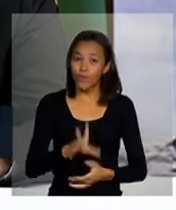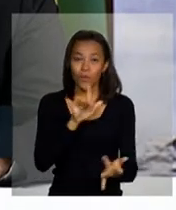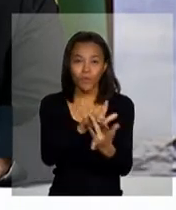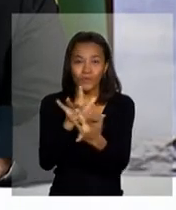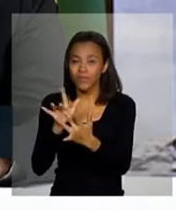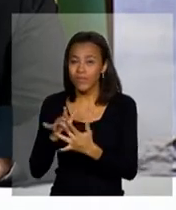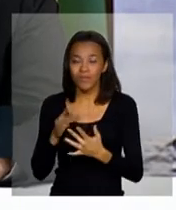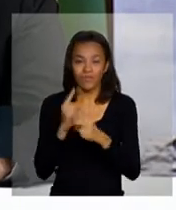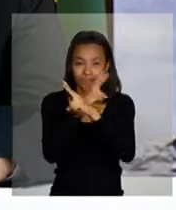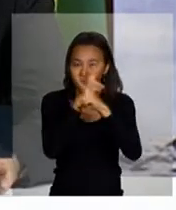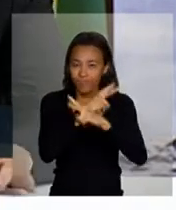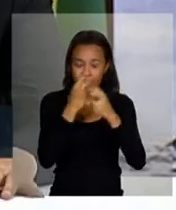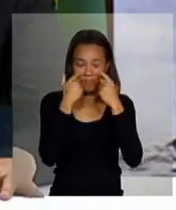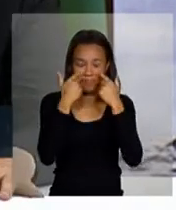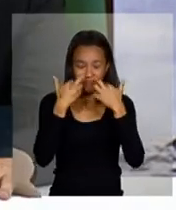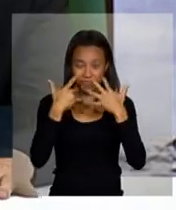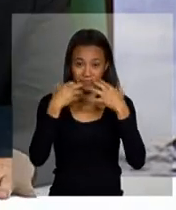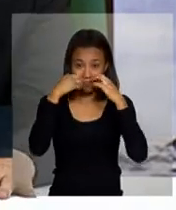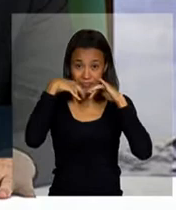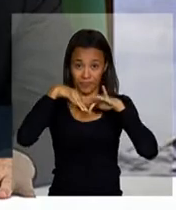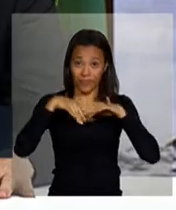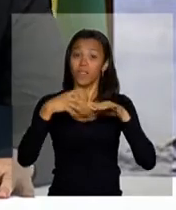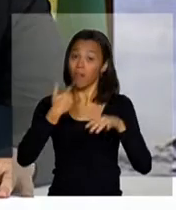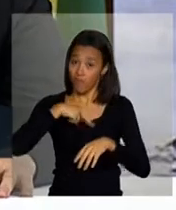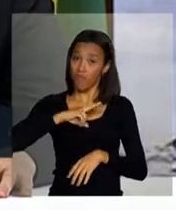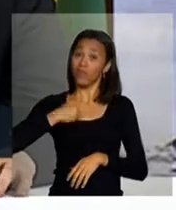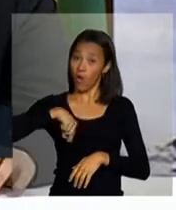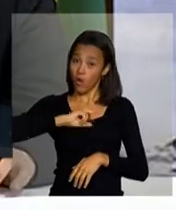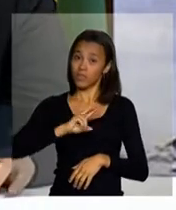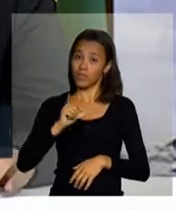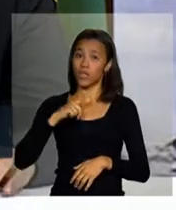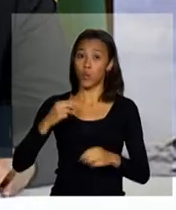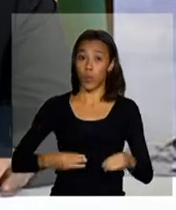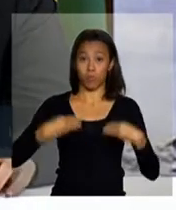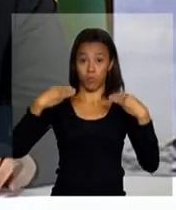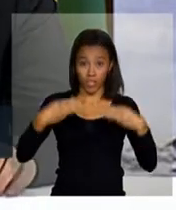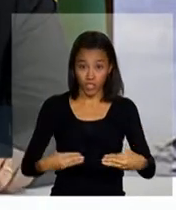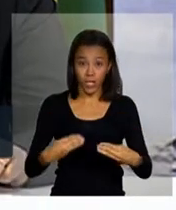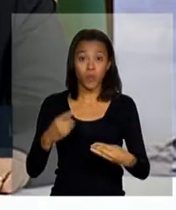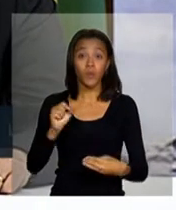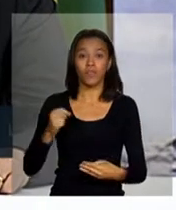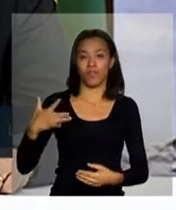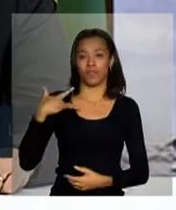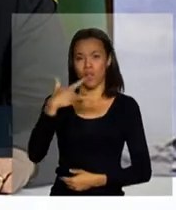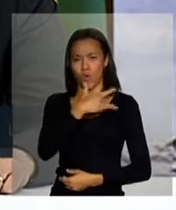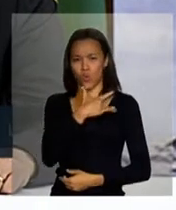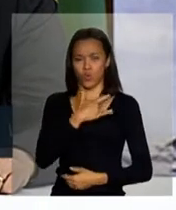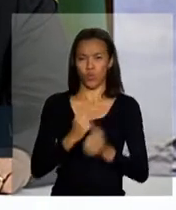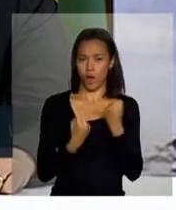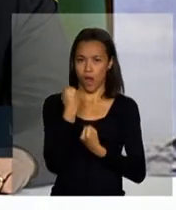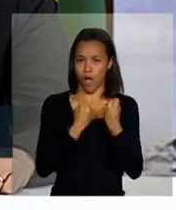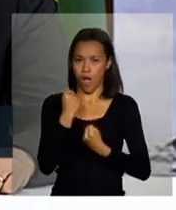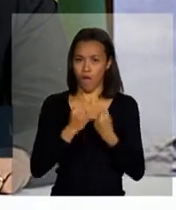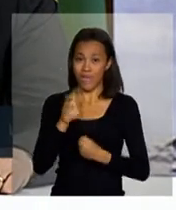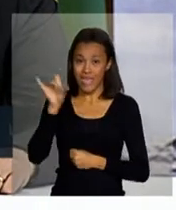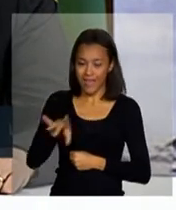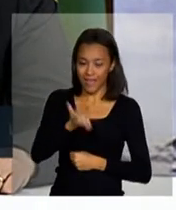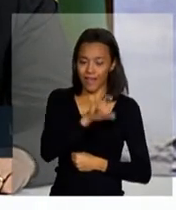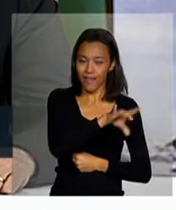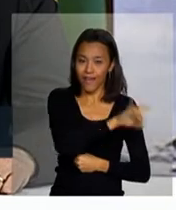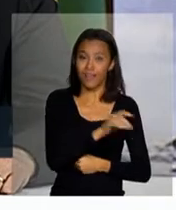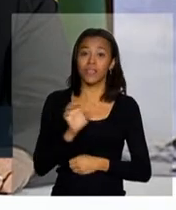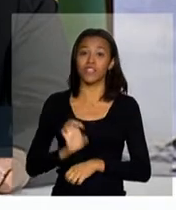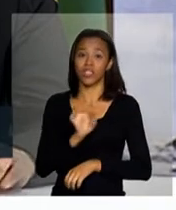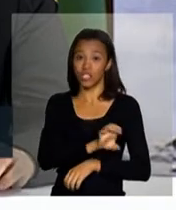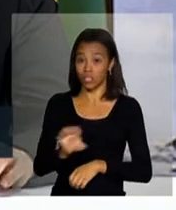inevitável. Então, nós vamos ter, com o Ministério da Saúde, uma viatura em cada estado, que vai